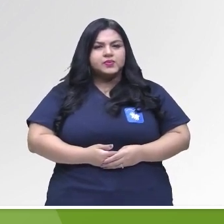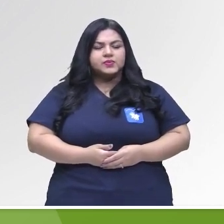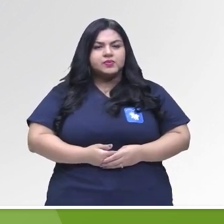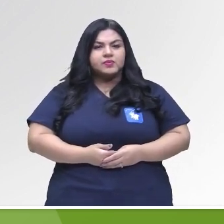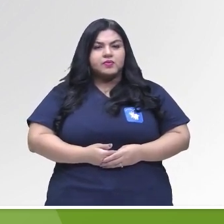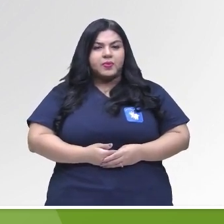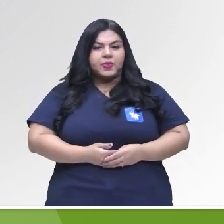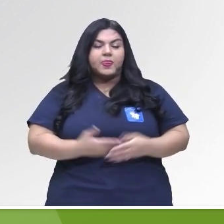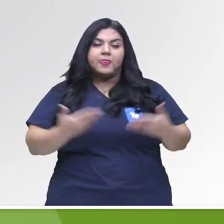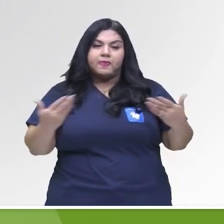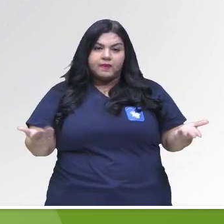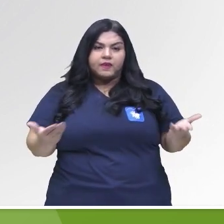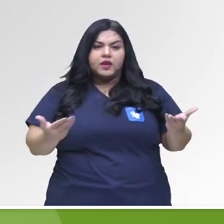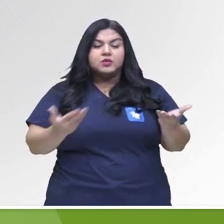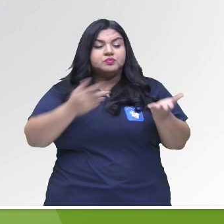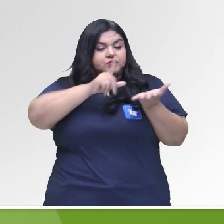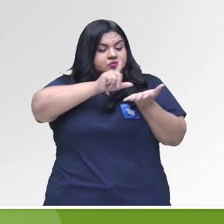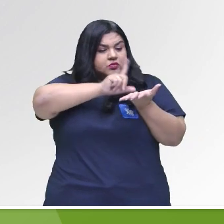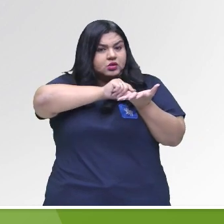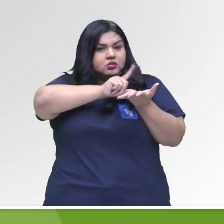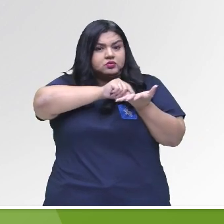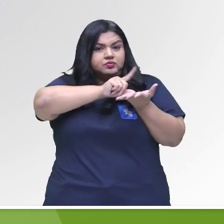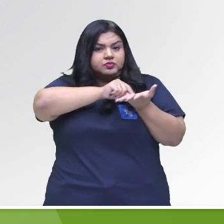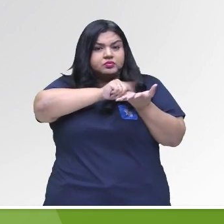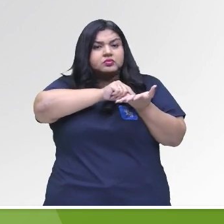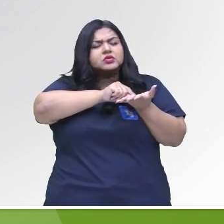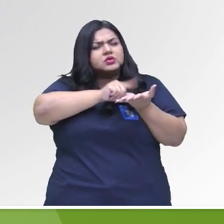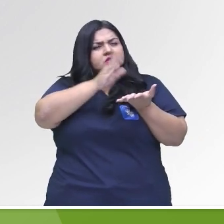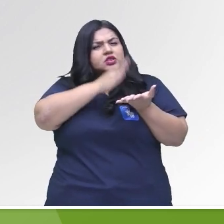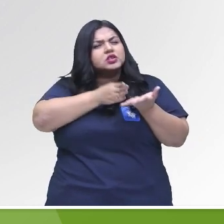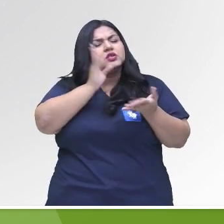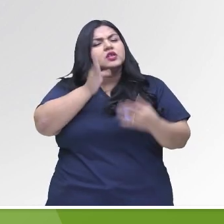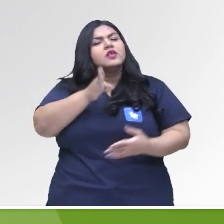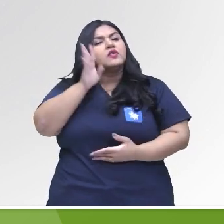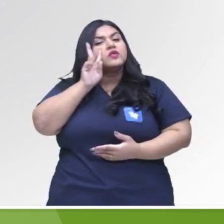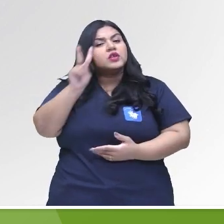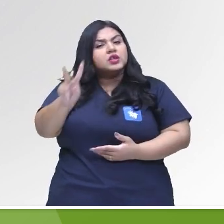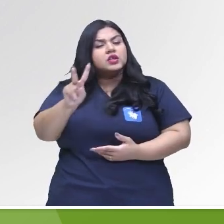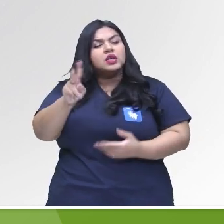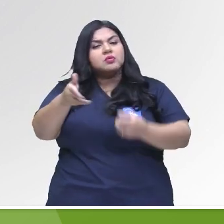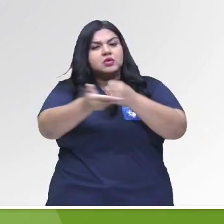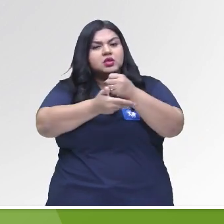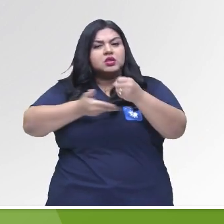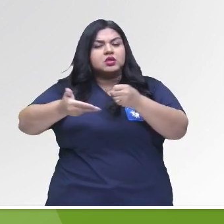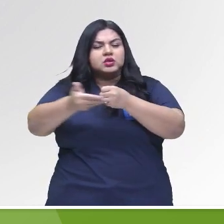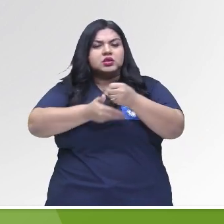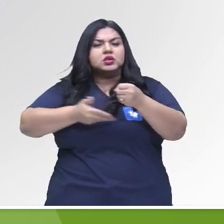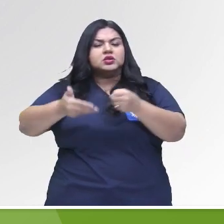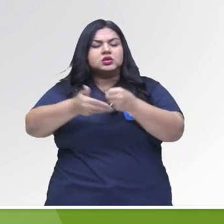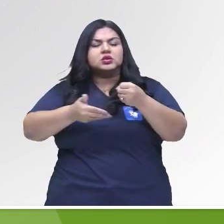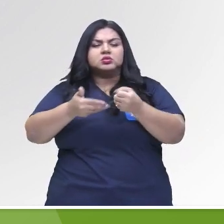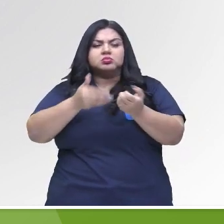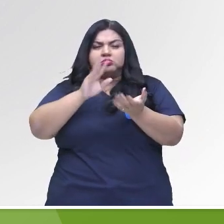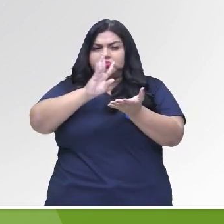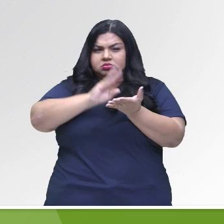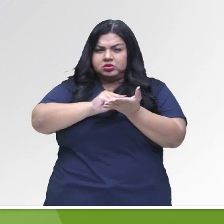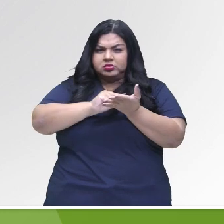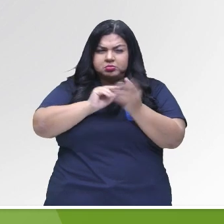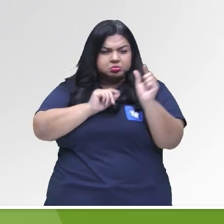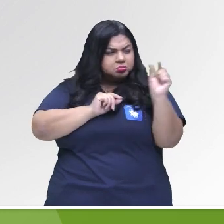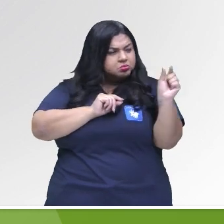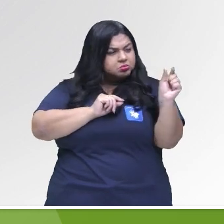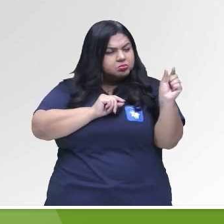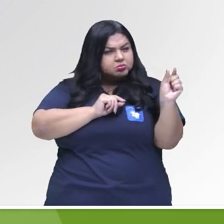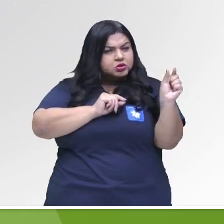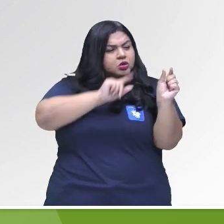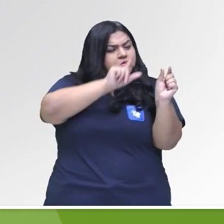Bom, então olha só, os monômeros, né? Então, como a gente já viu que o monômero é a base do polímero, né? A menor partezinha lá do